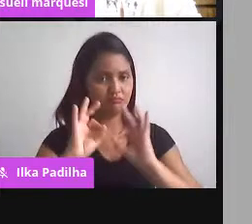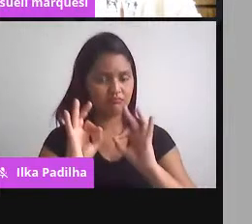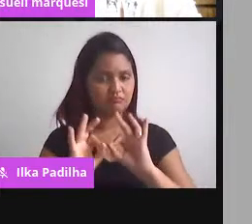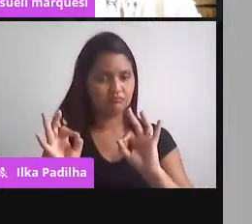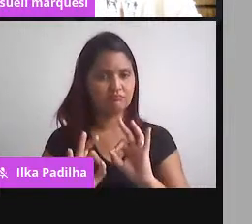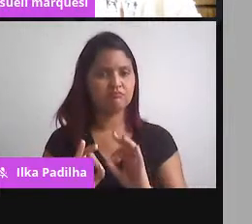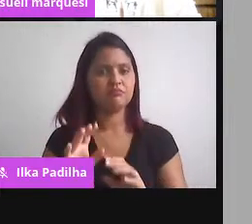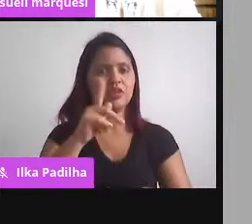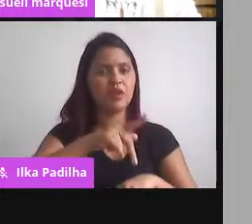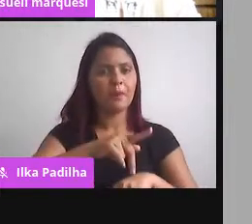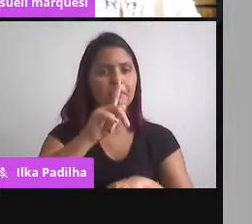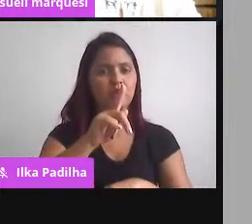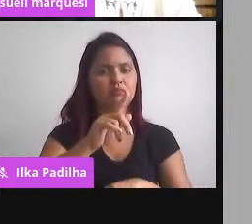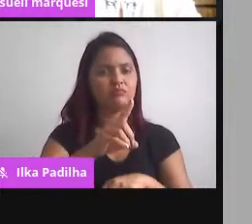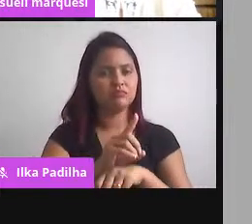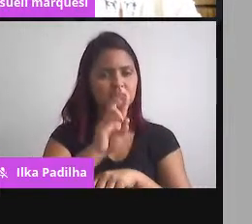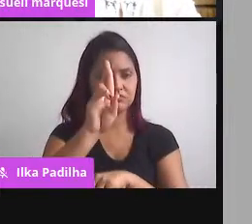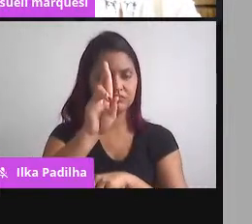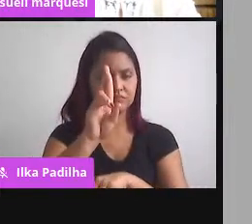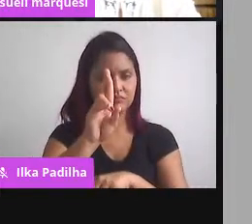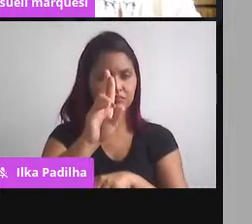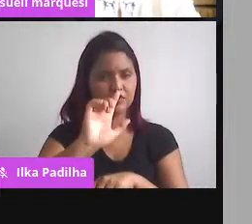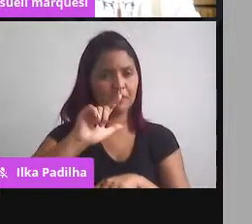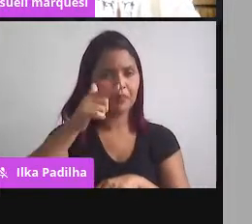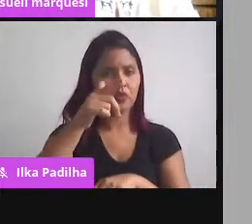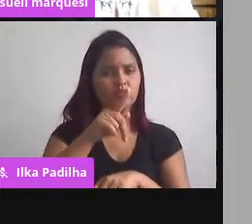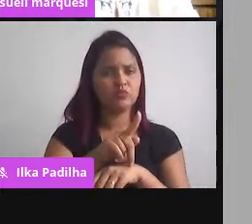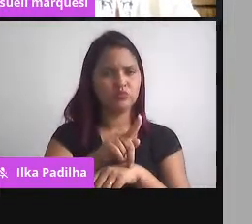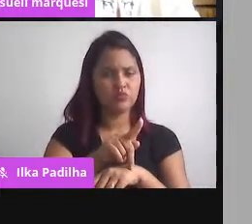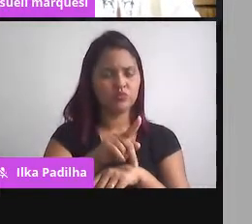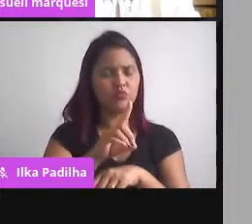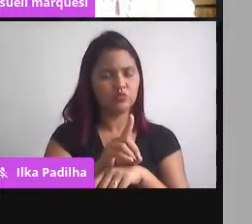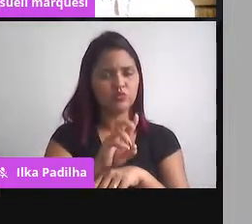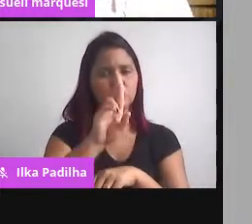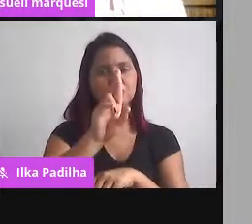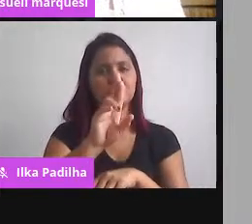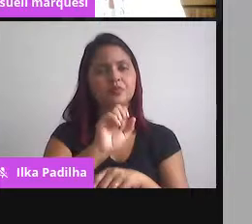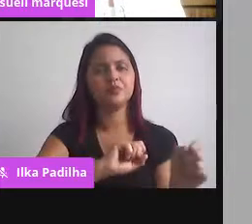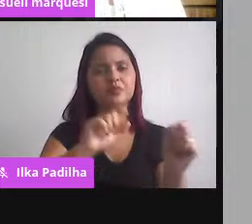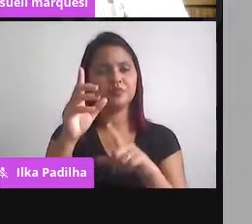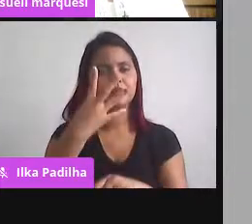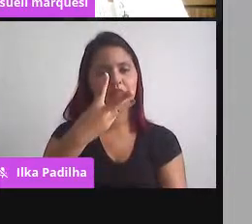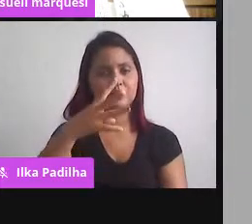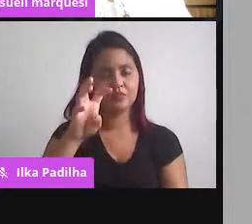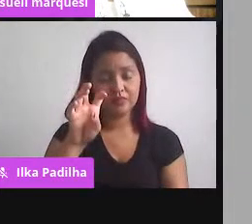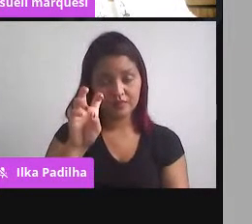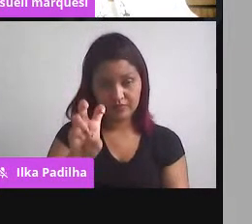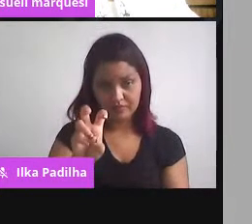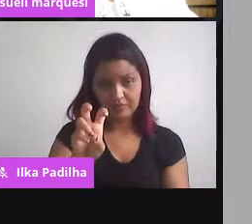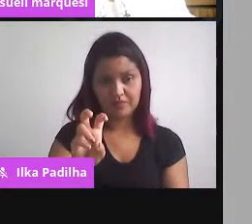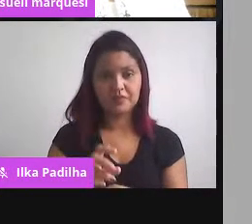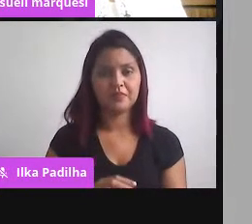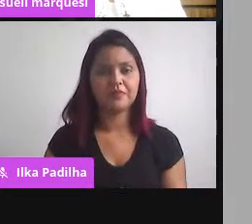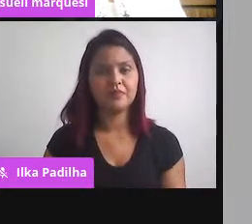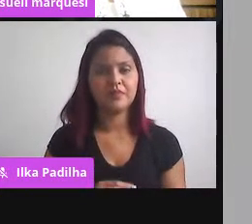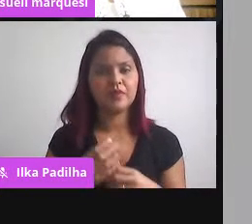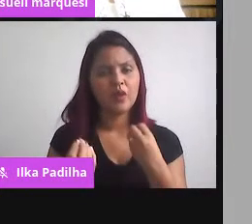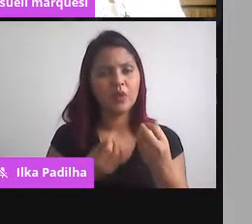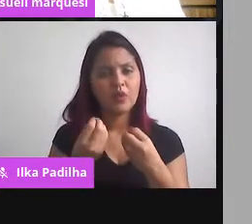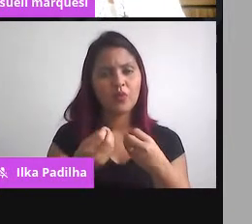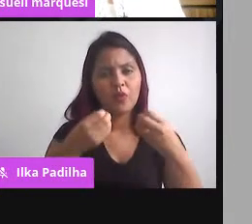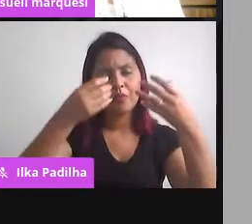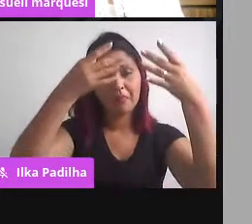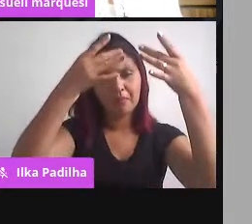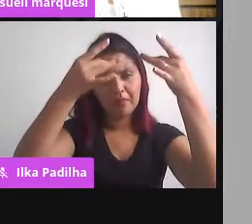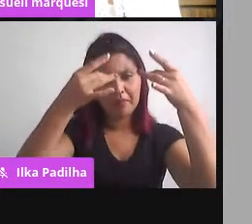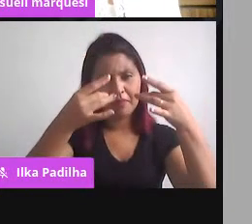de pós-doutorado. Nós estamos aí, deixa eu falar para vocês, no slide 45. Né? Como as sequências